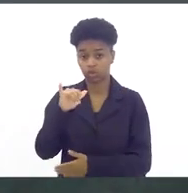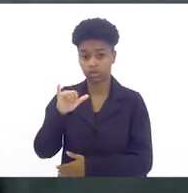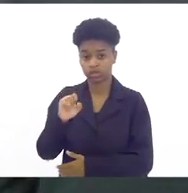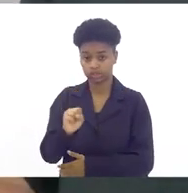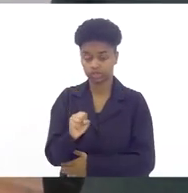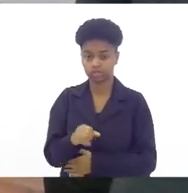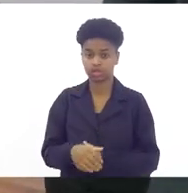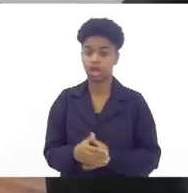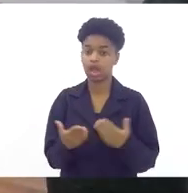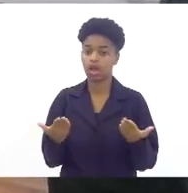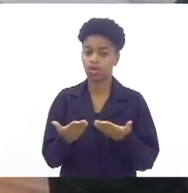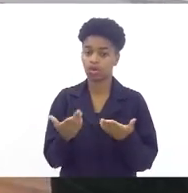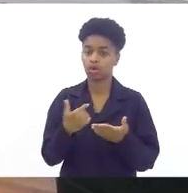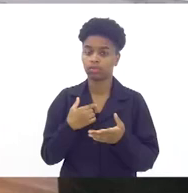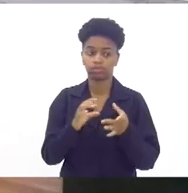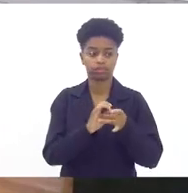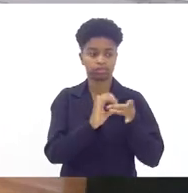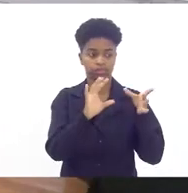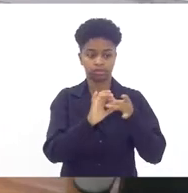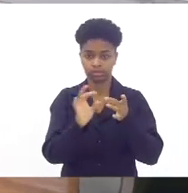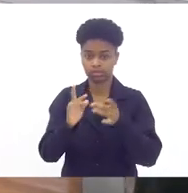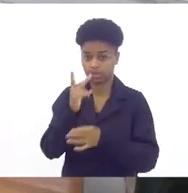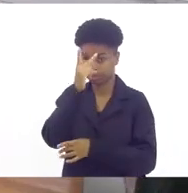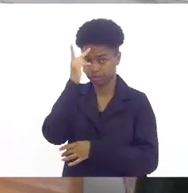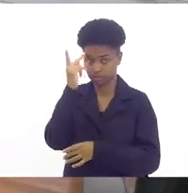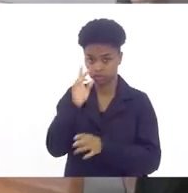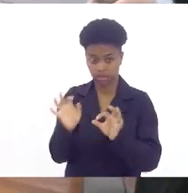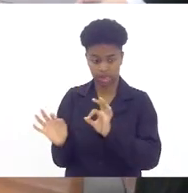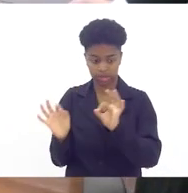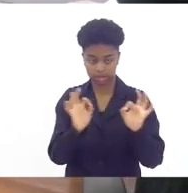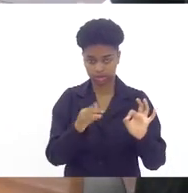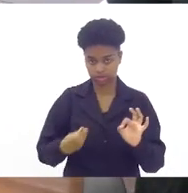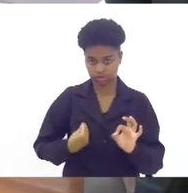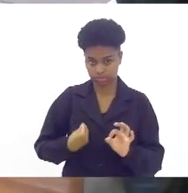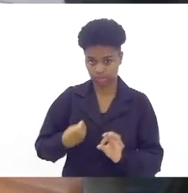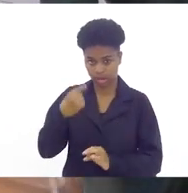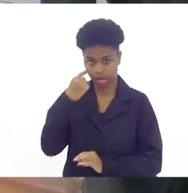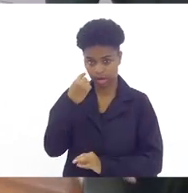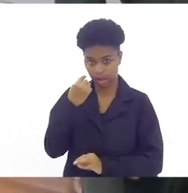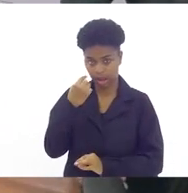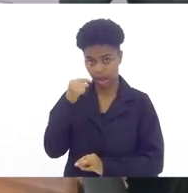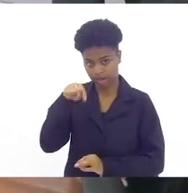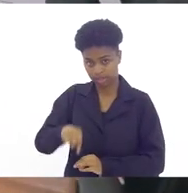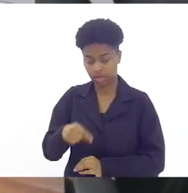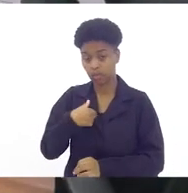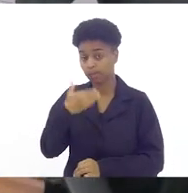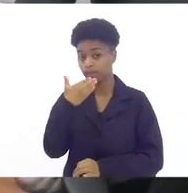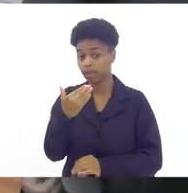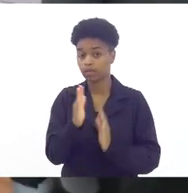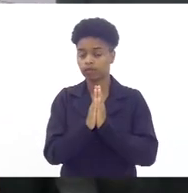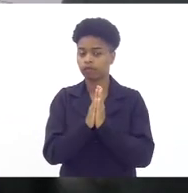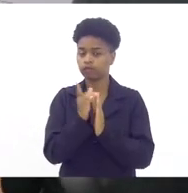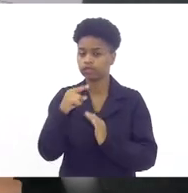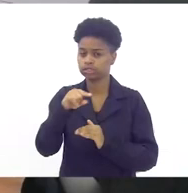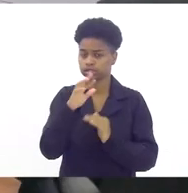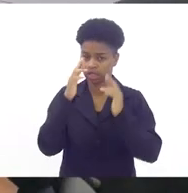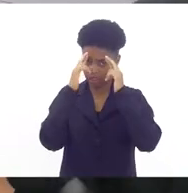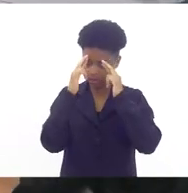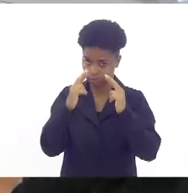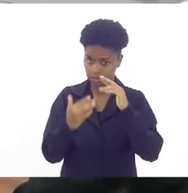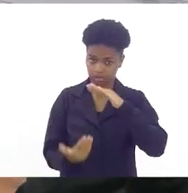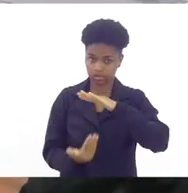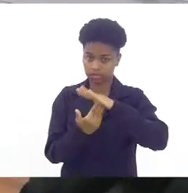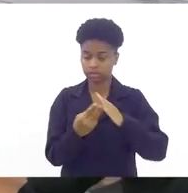agora vou franquear a palavra para o público aqui presente peço por favor para que falem é dentro de um tempo de